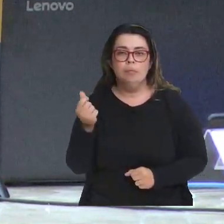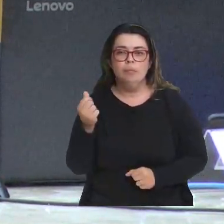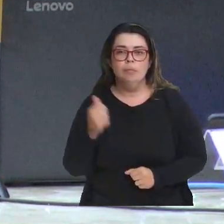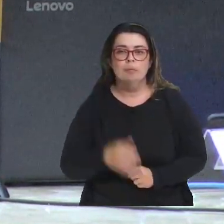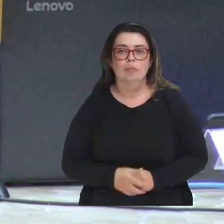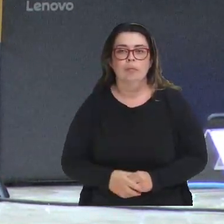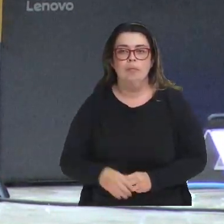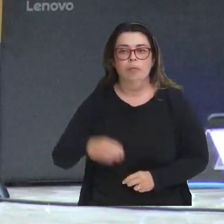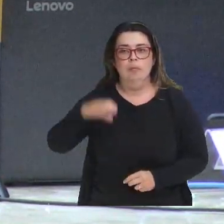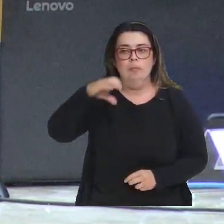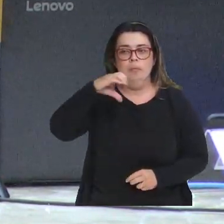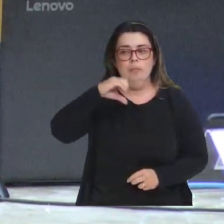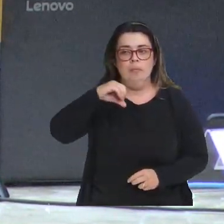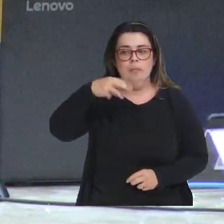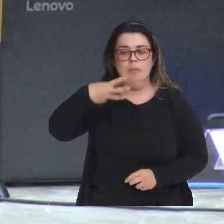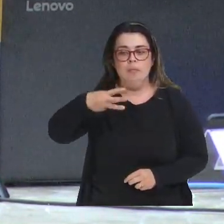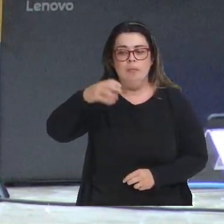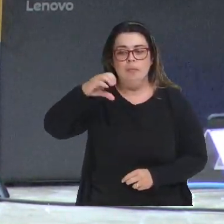de